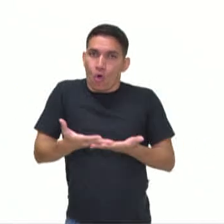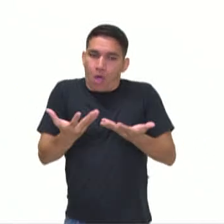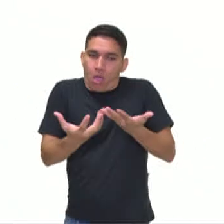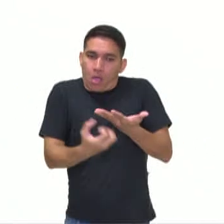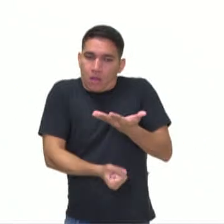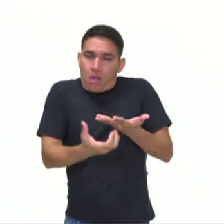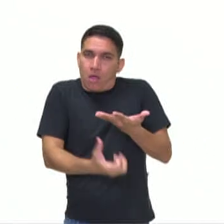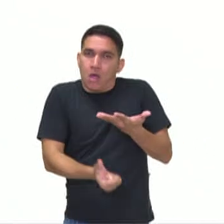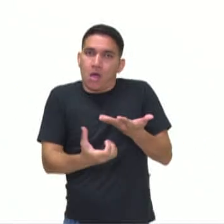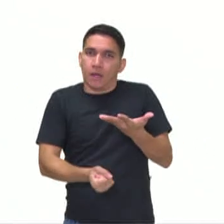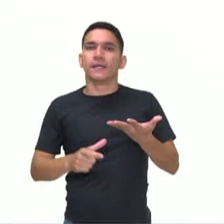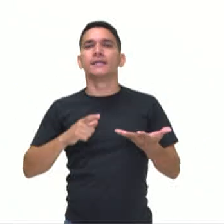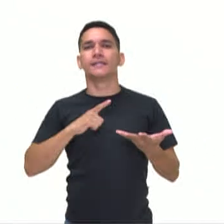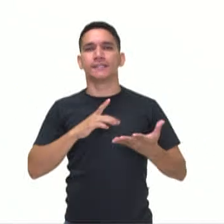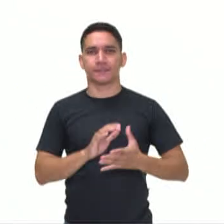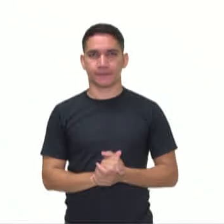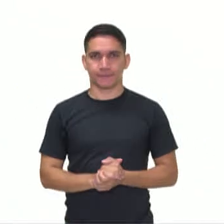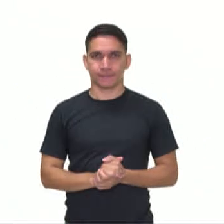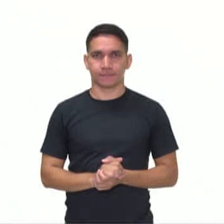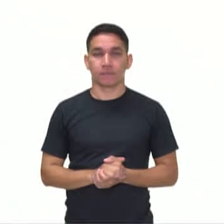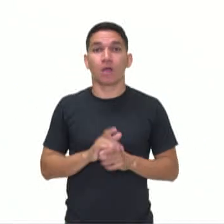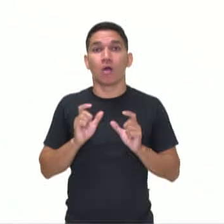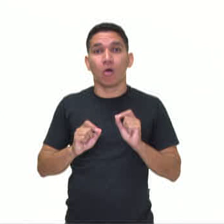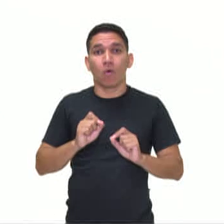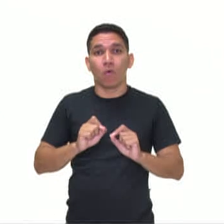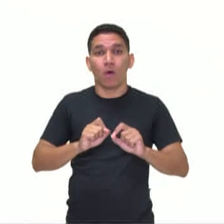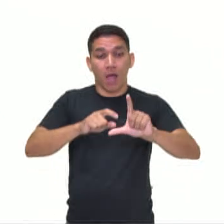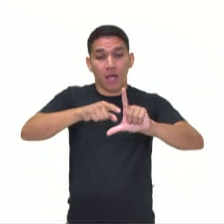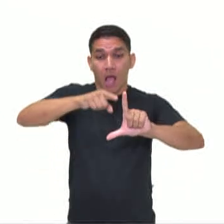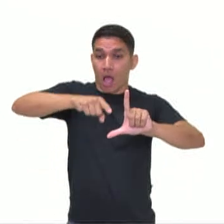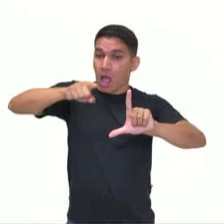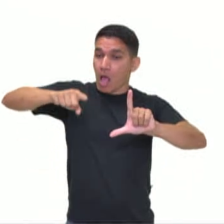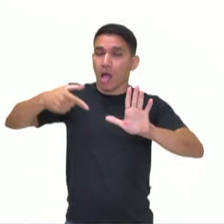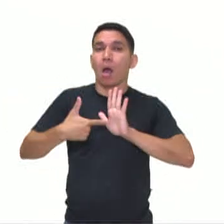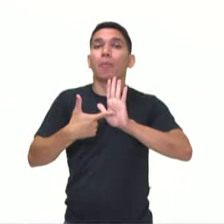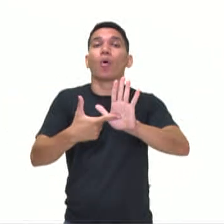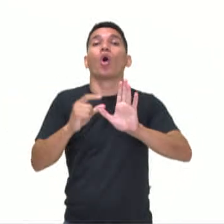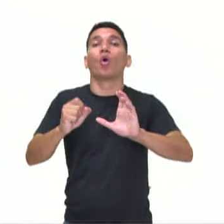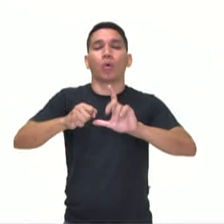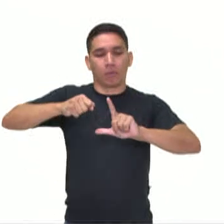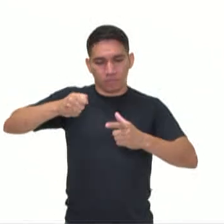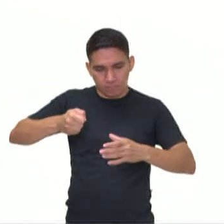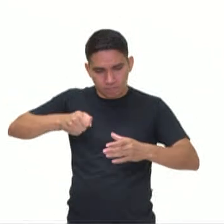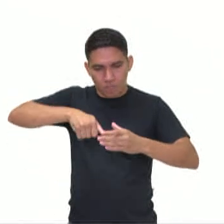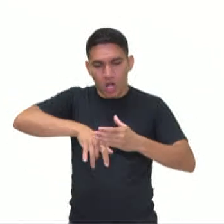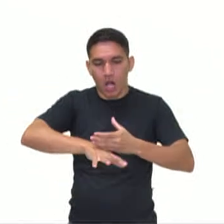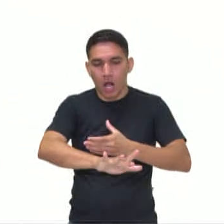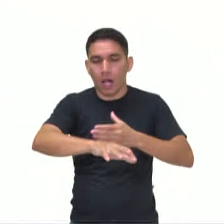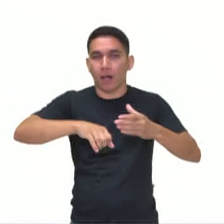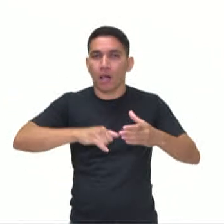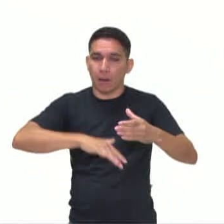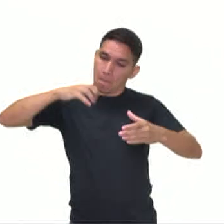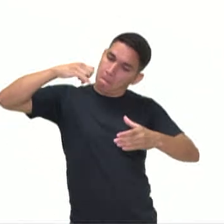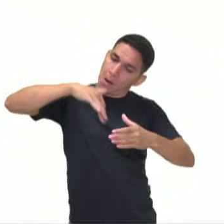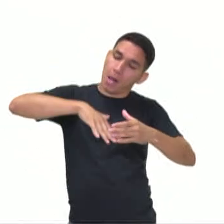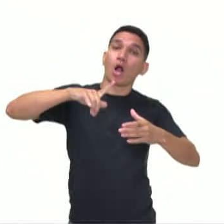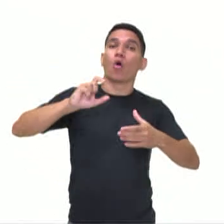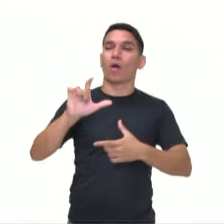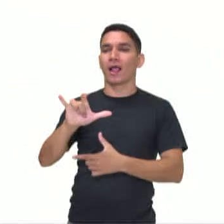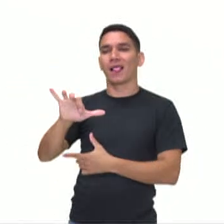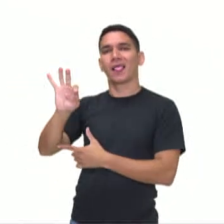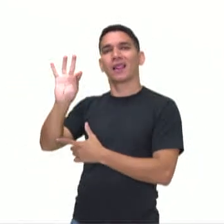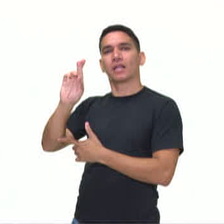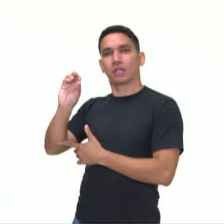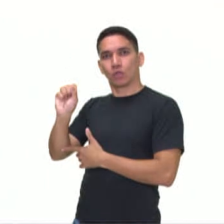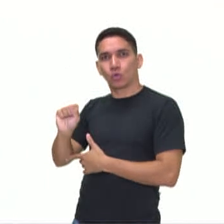reservatório, tá bom? E os gráficos representam as vazões, tá? Q em litros por minuto